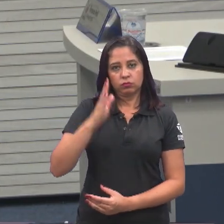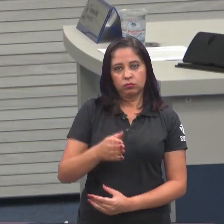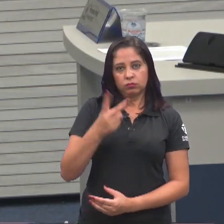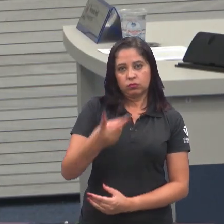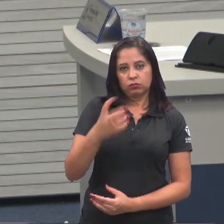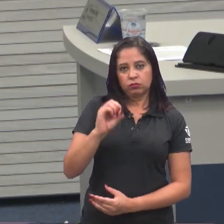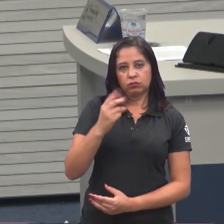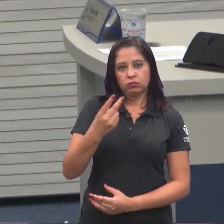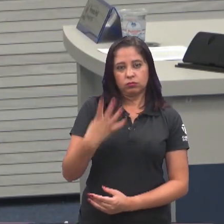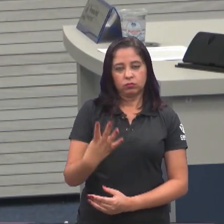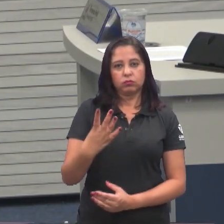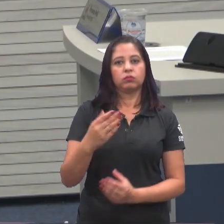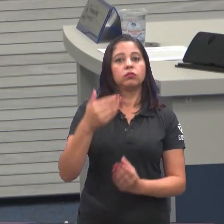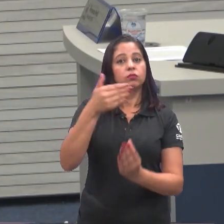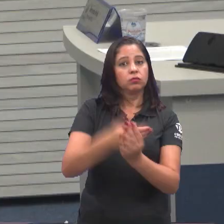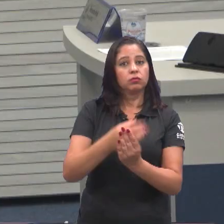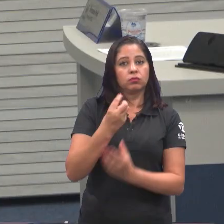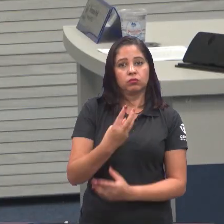19299/2024, processo